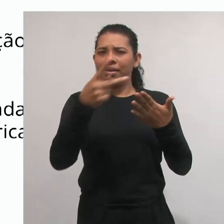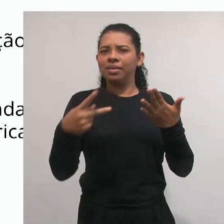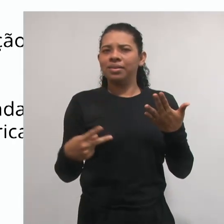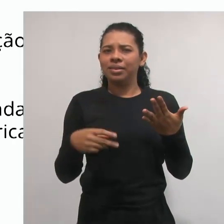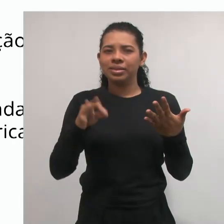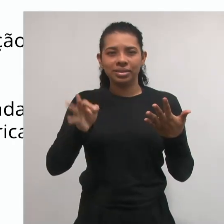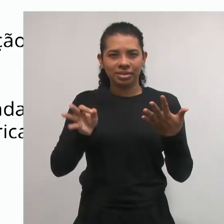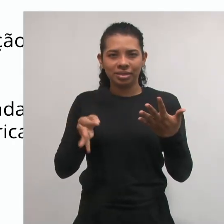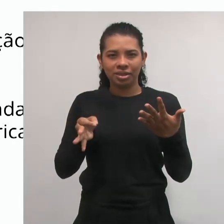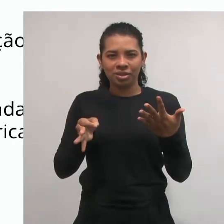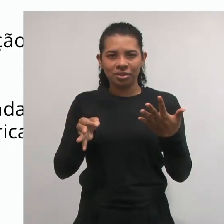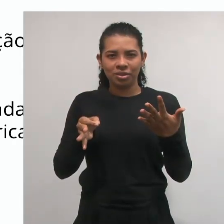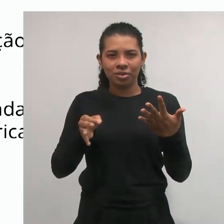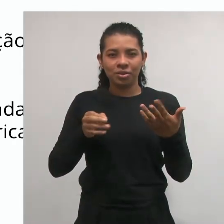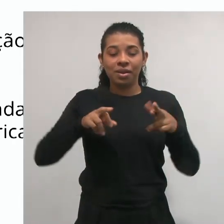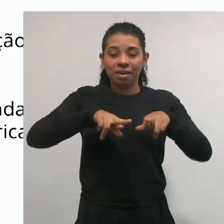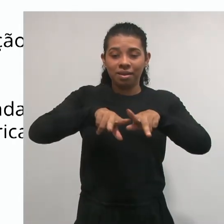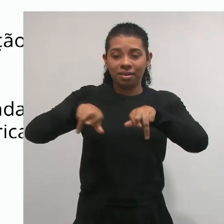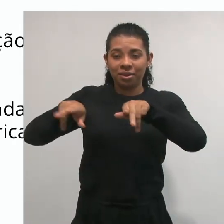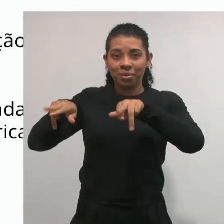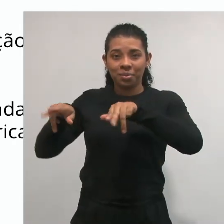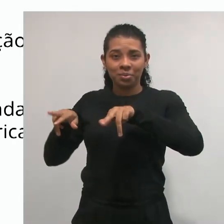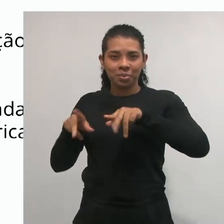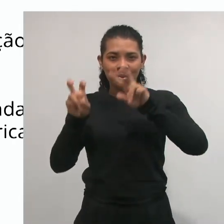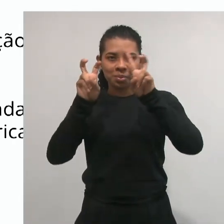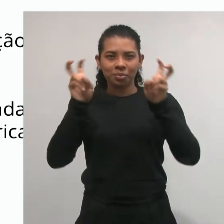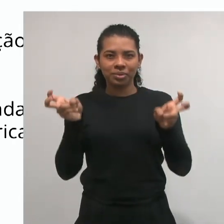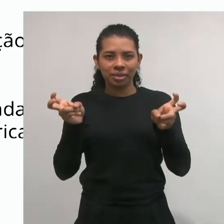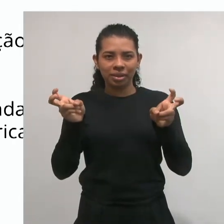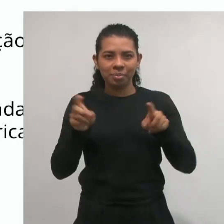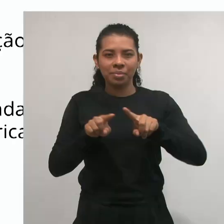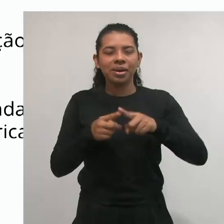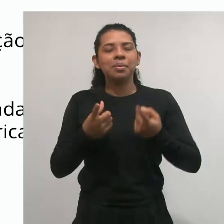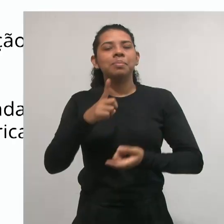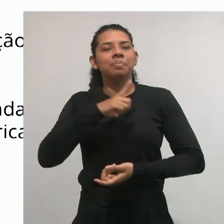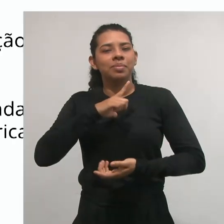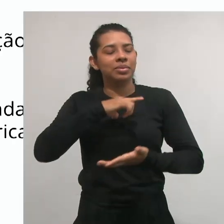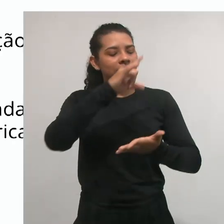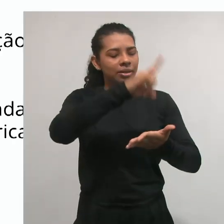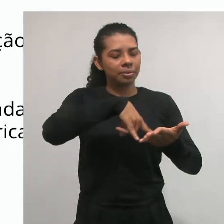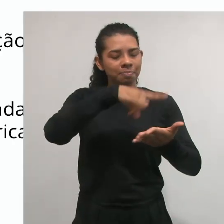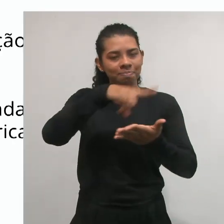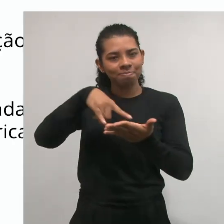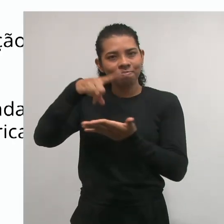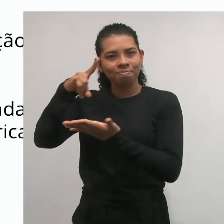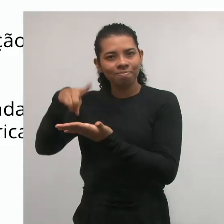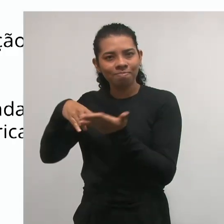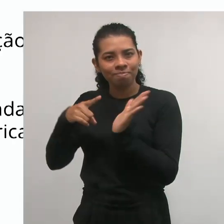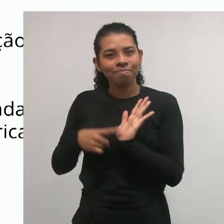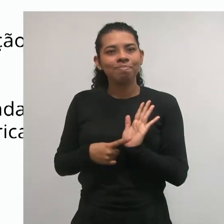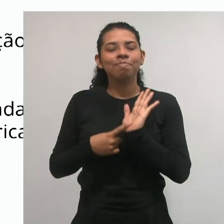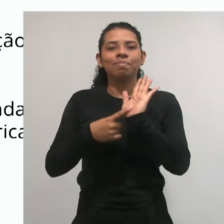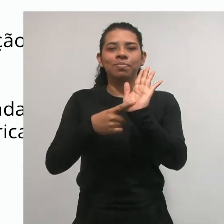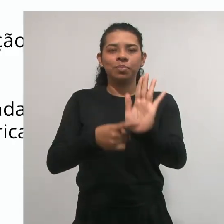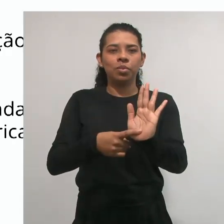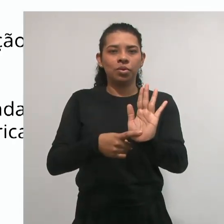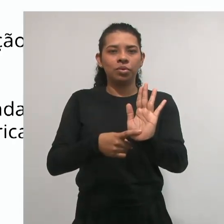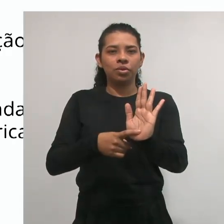Nós temos aí uma ampla legislação, muitos documentos que propõem